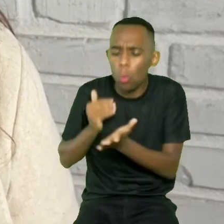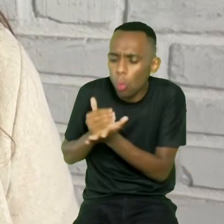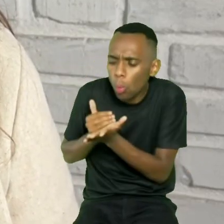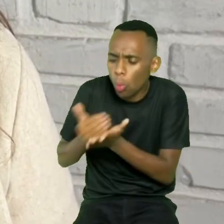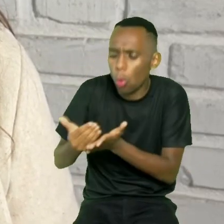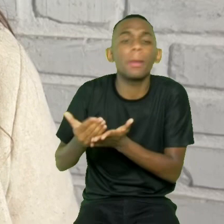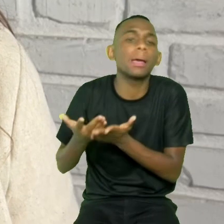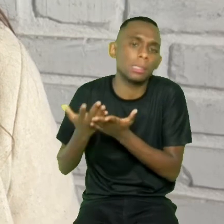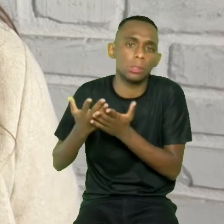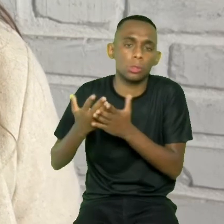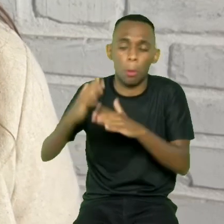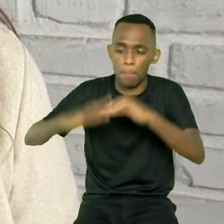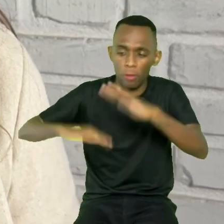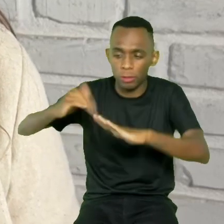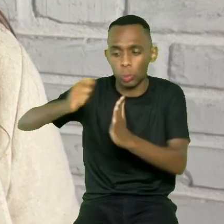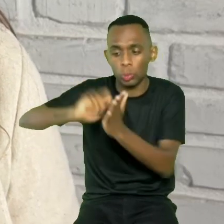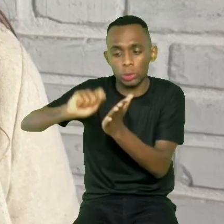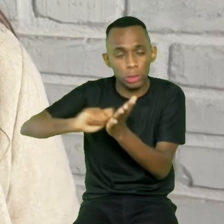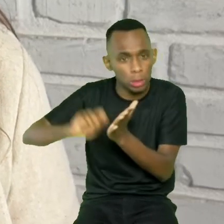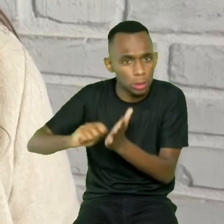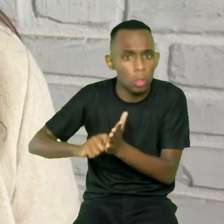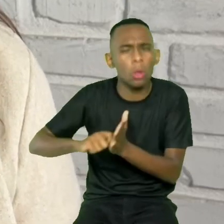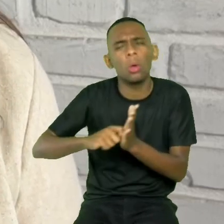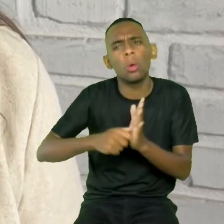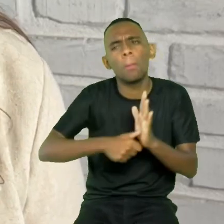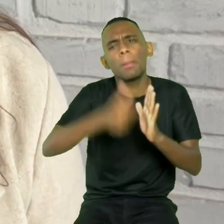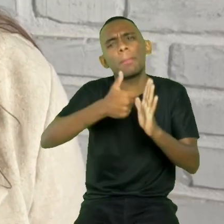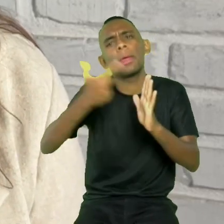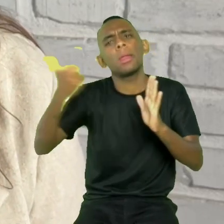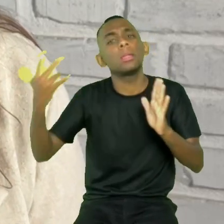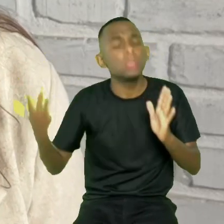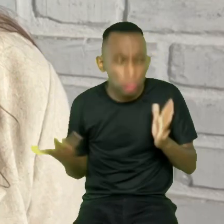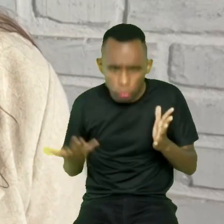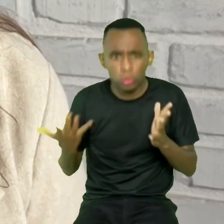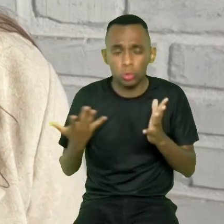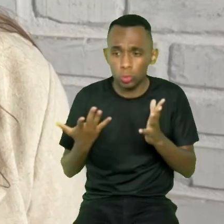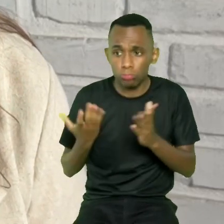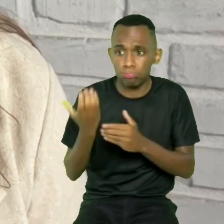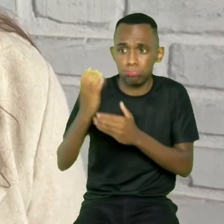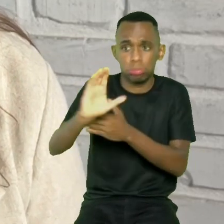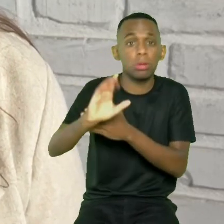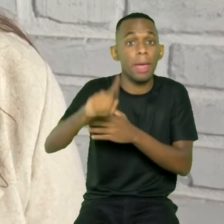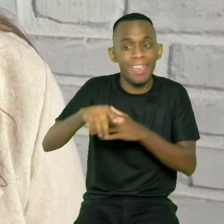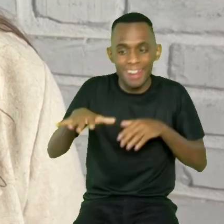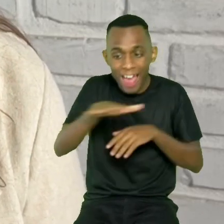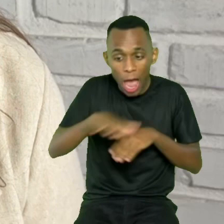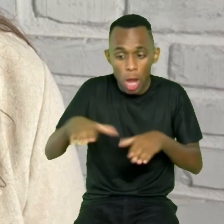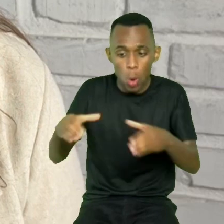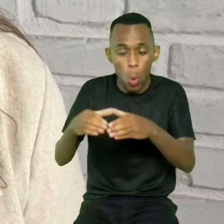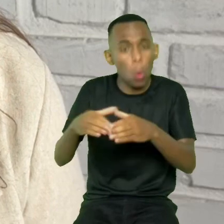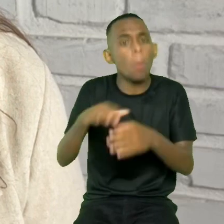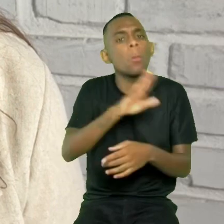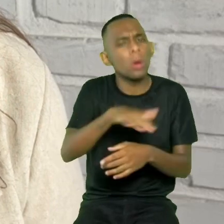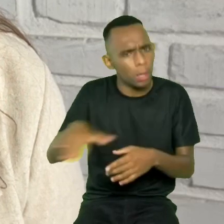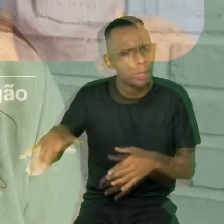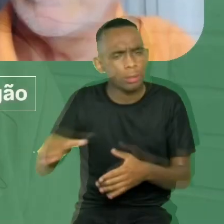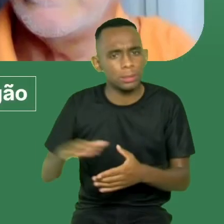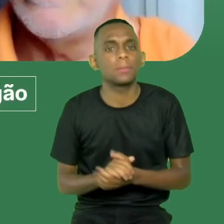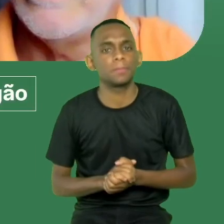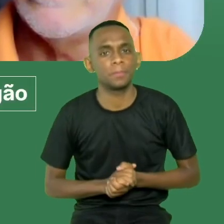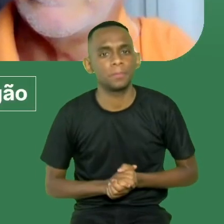carreira como escritor, seu primeiro lançamento, seus primeiros lançamentos foi para a literatura infantil. É,